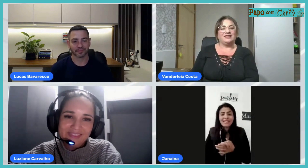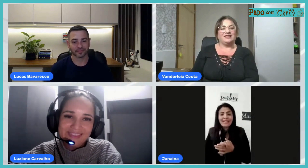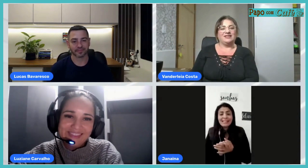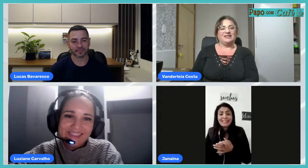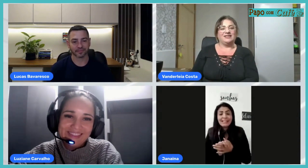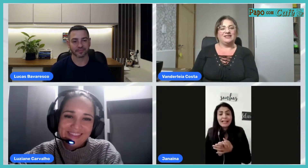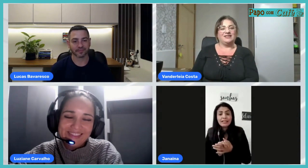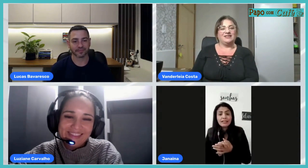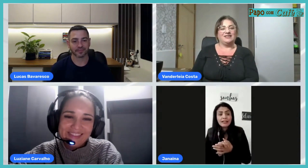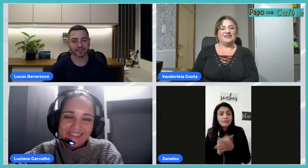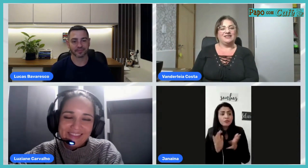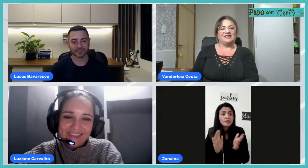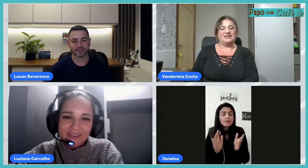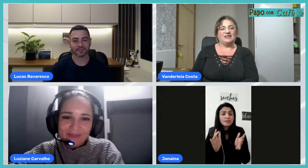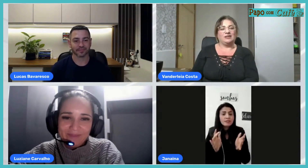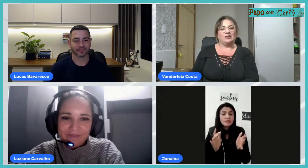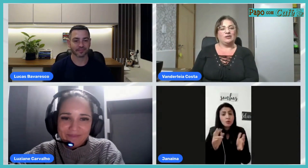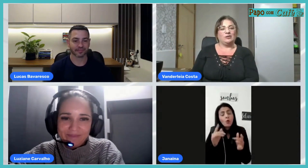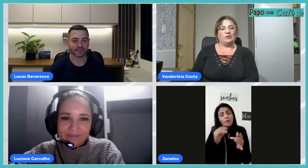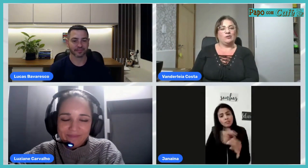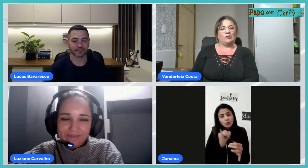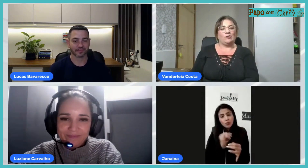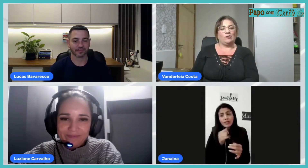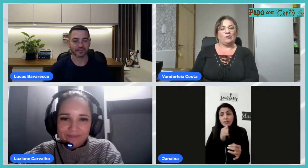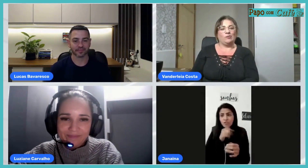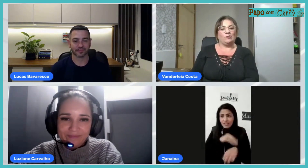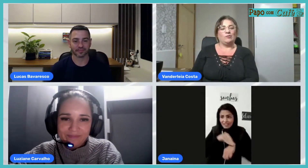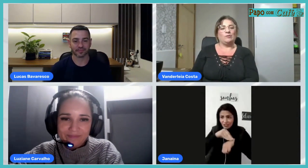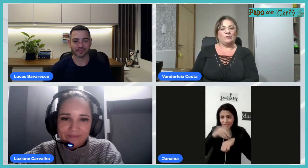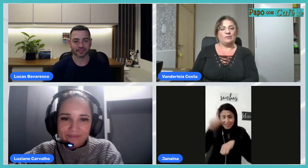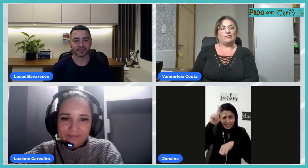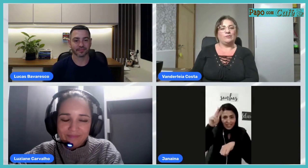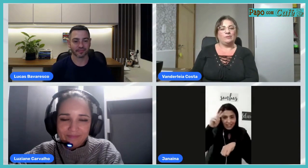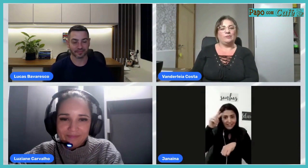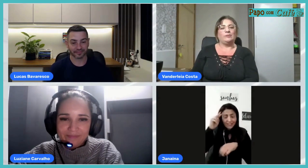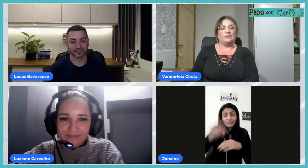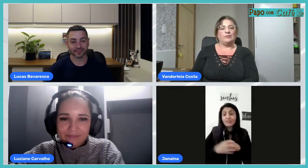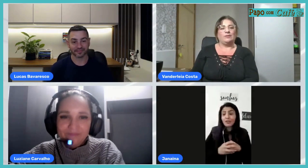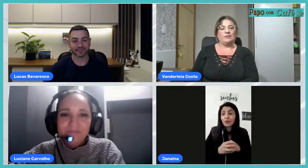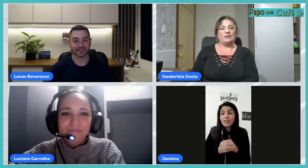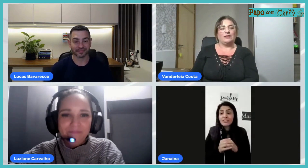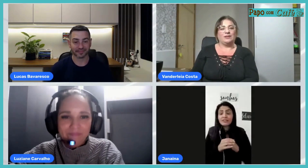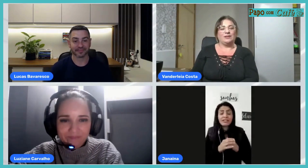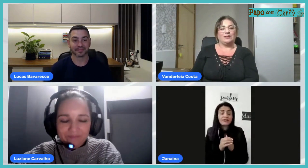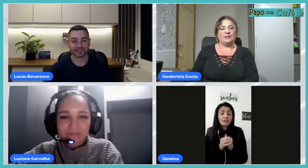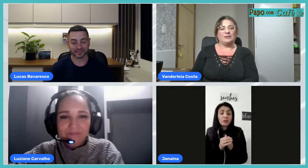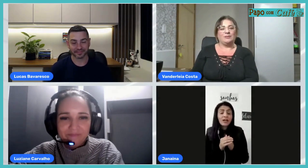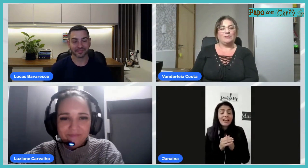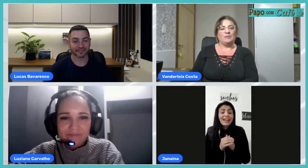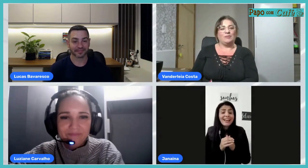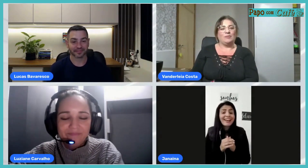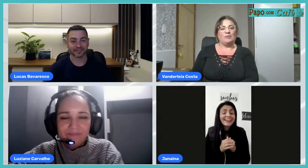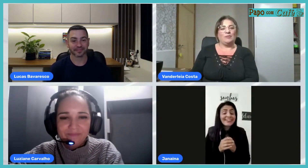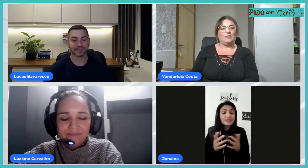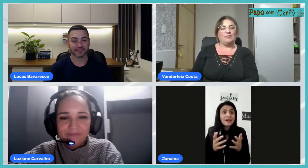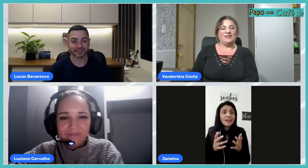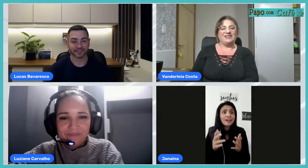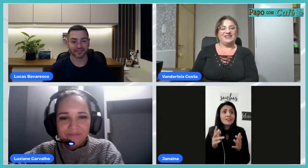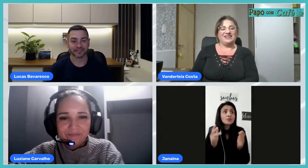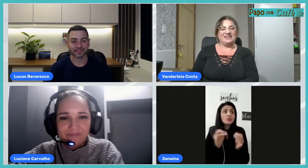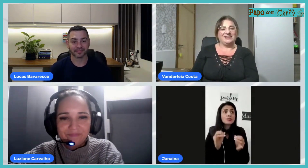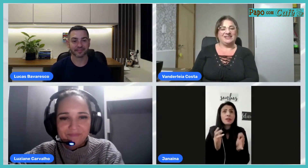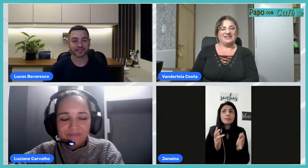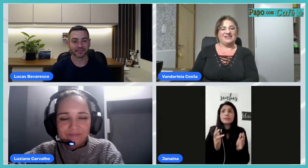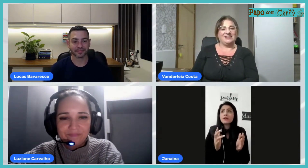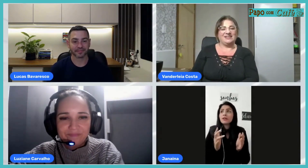pouquinho. E aí ela ficou assim, como a instrutora não tinha essas dicas que a Van falou, né, a Vanderleia falou,